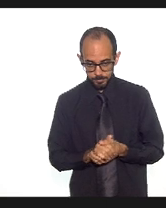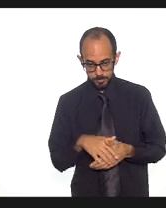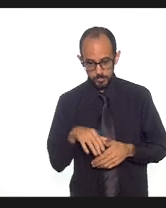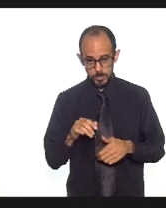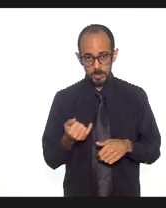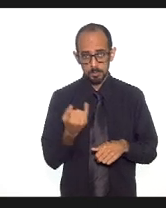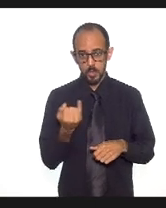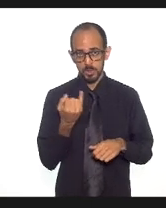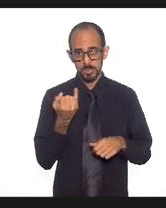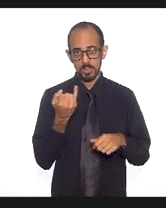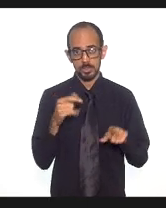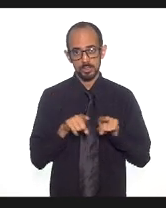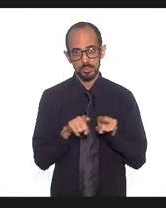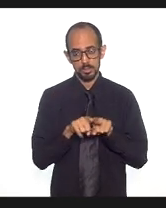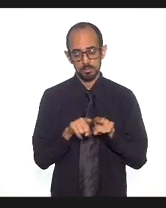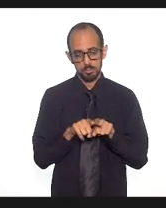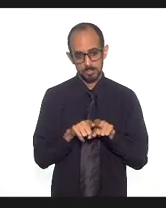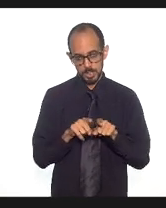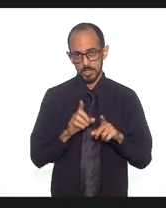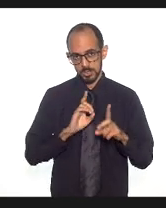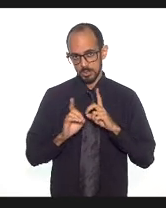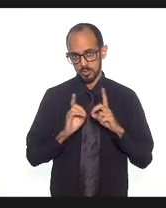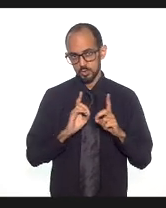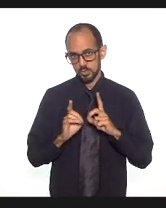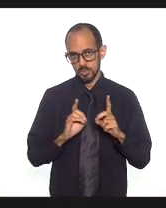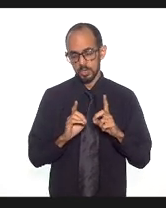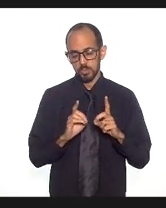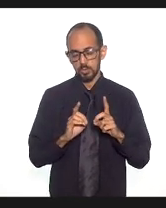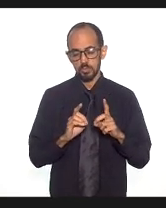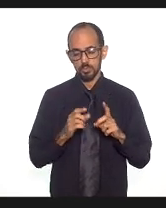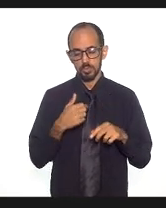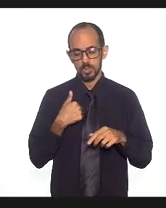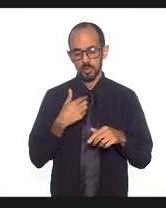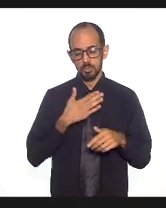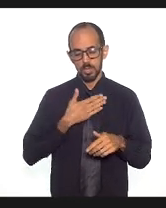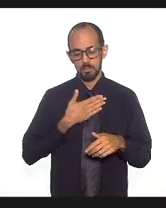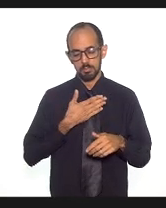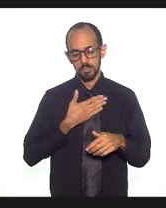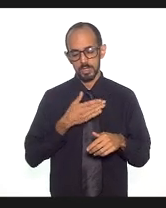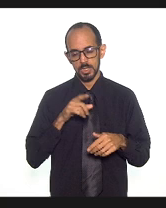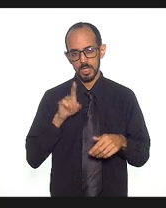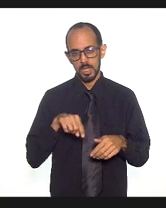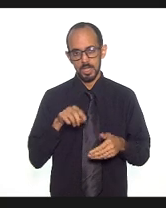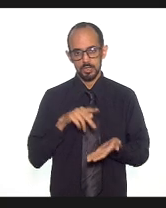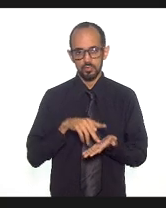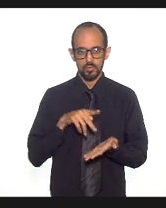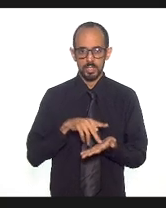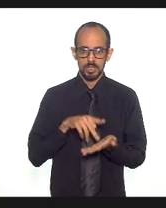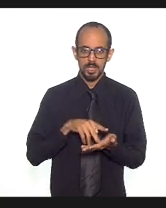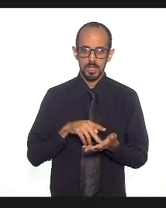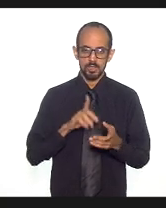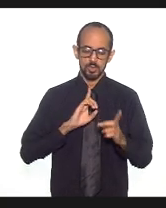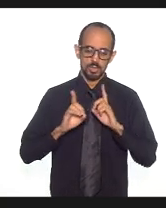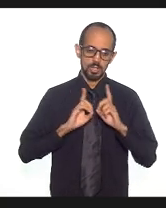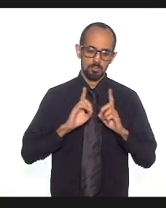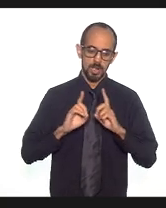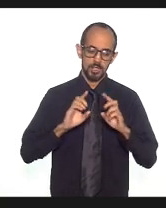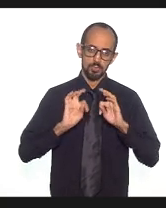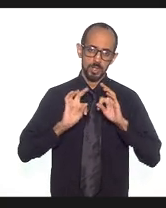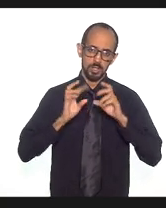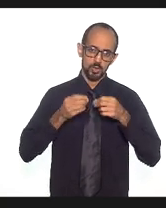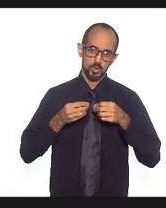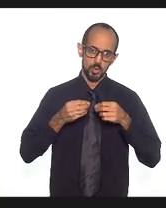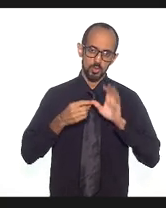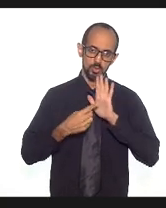extremamente importante que se debata essa pauta, né? Considero realmente o debate, que todos apresentem,